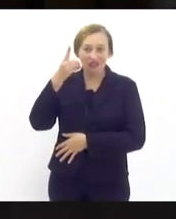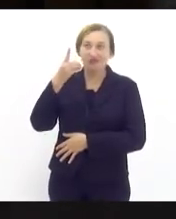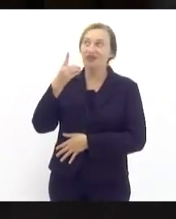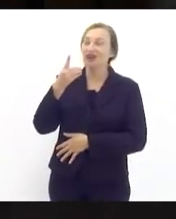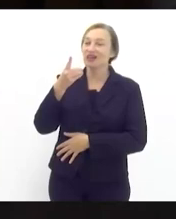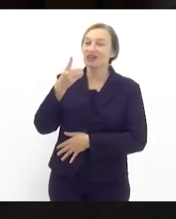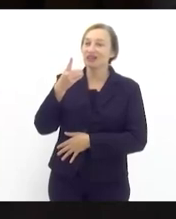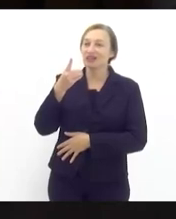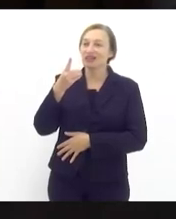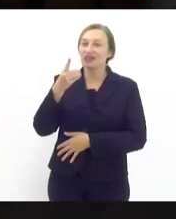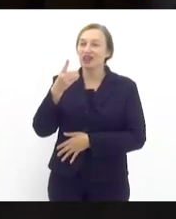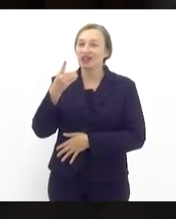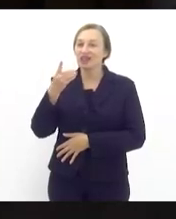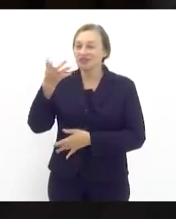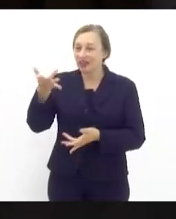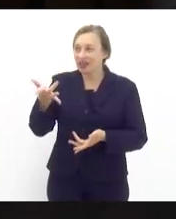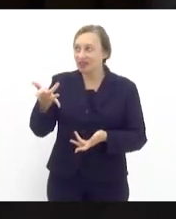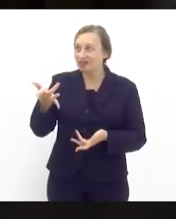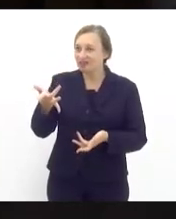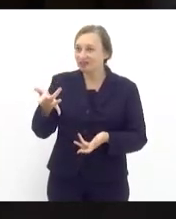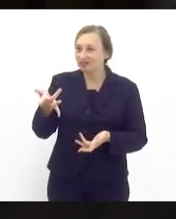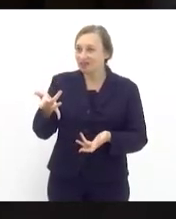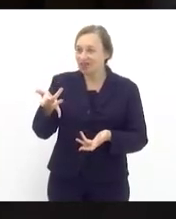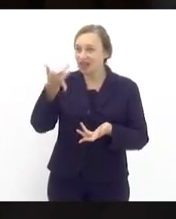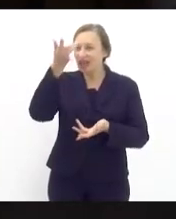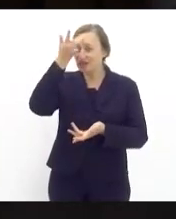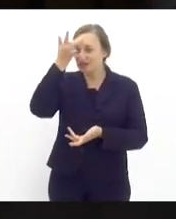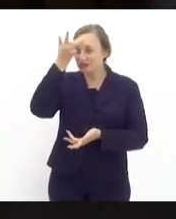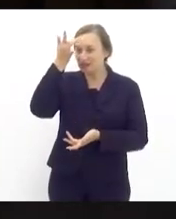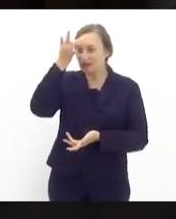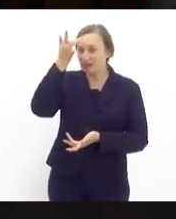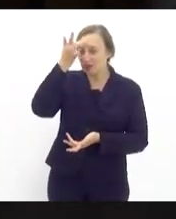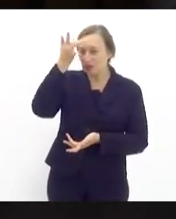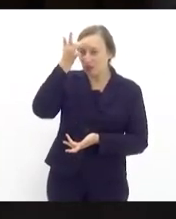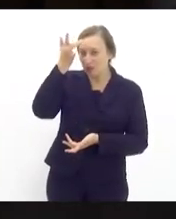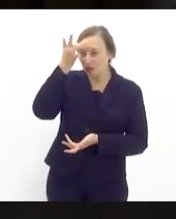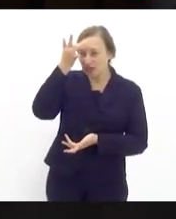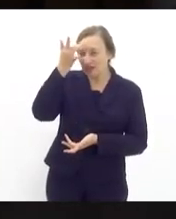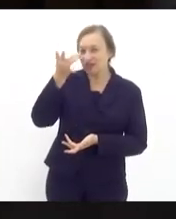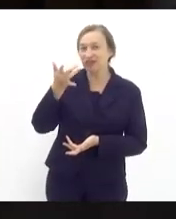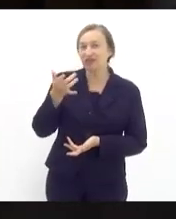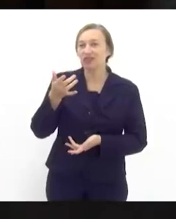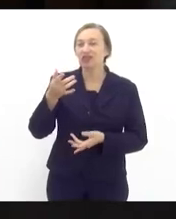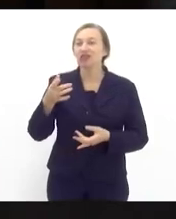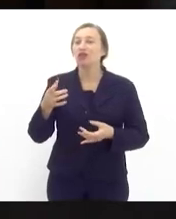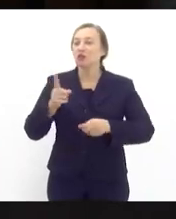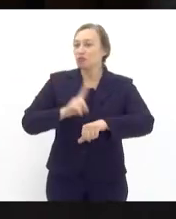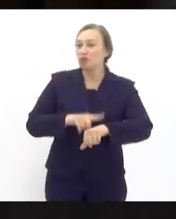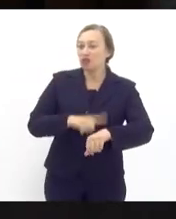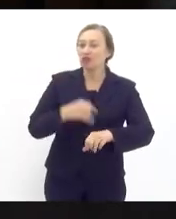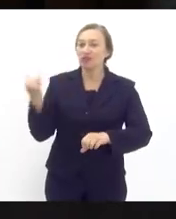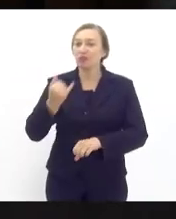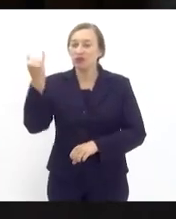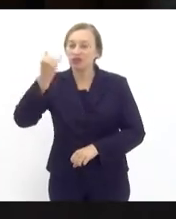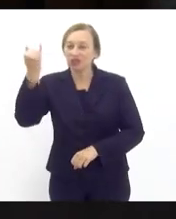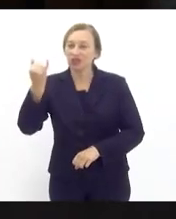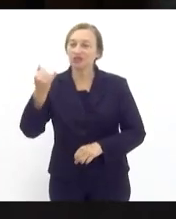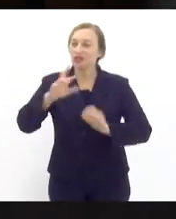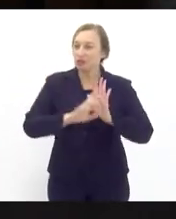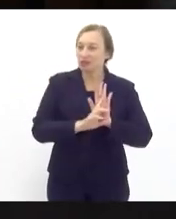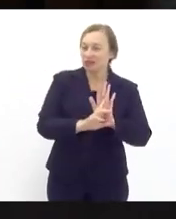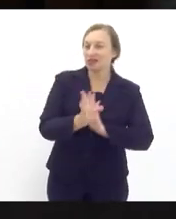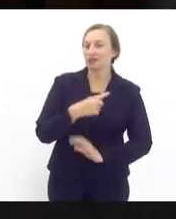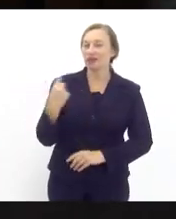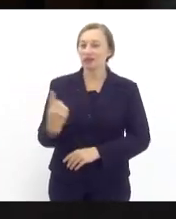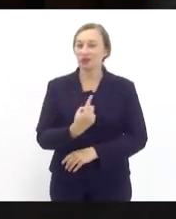vai dizer aos seus pares como um lugar bonito e como foi muito representativo para gente Para todos